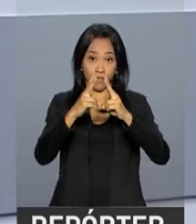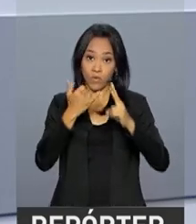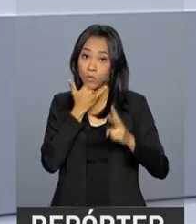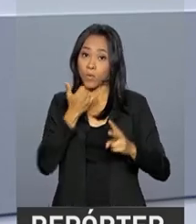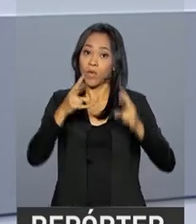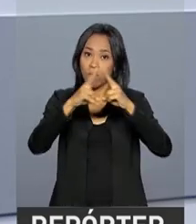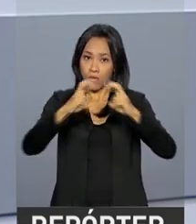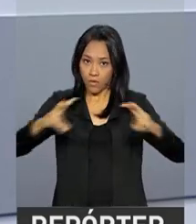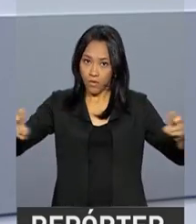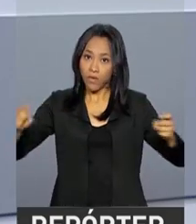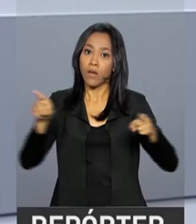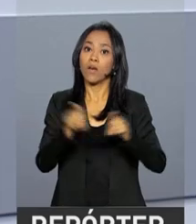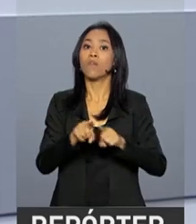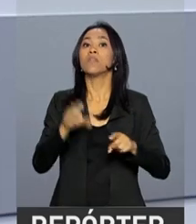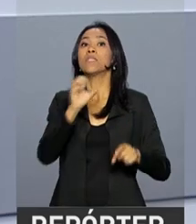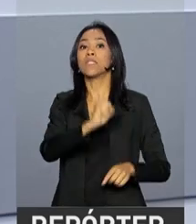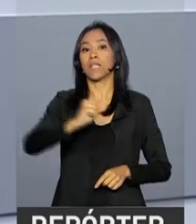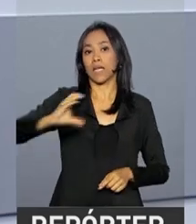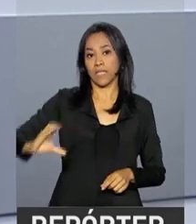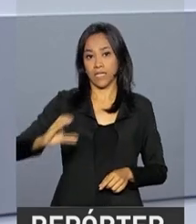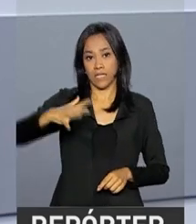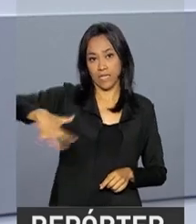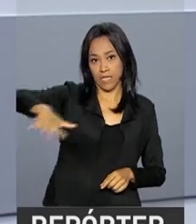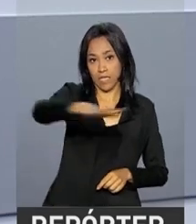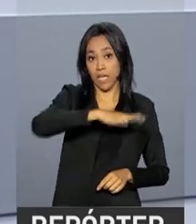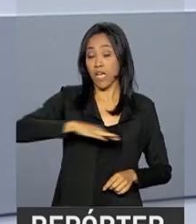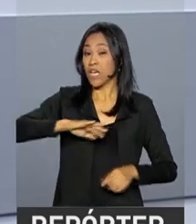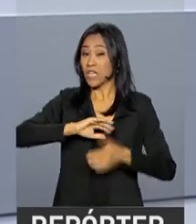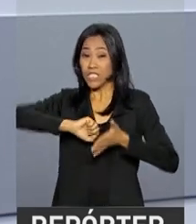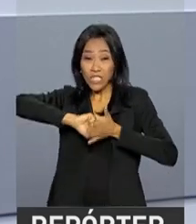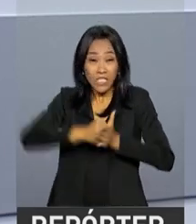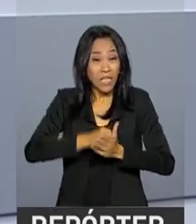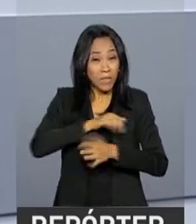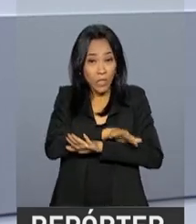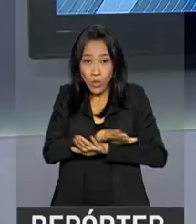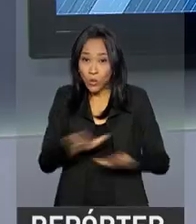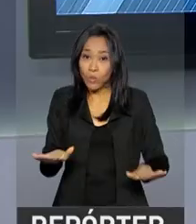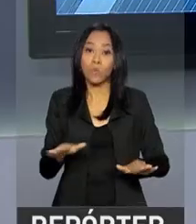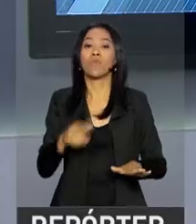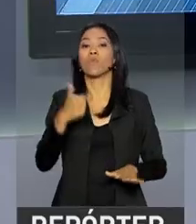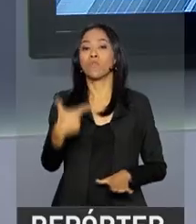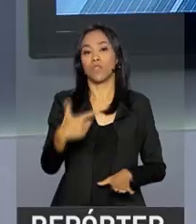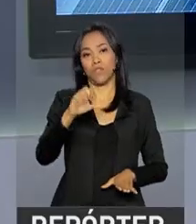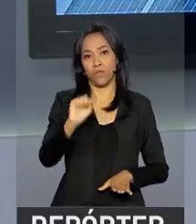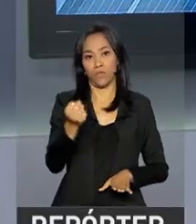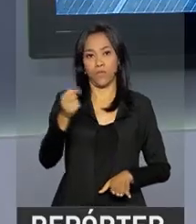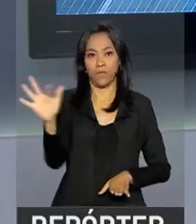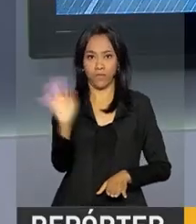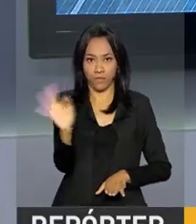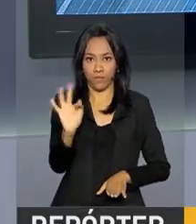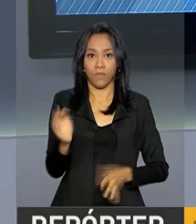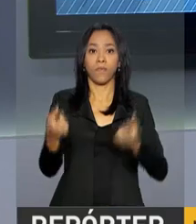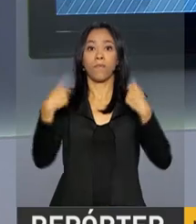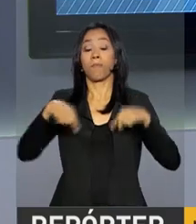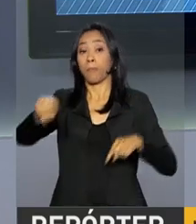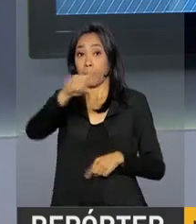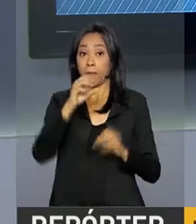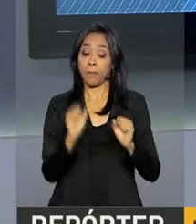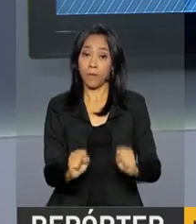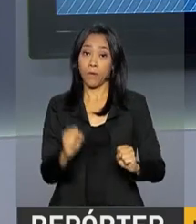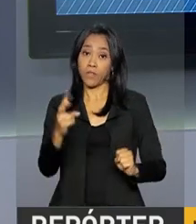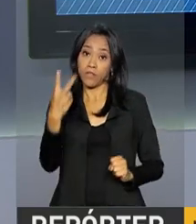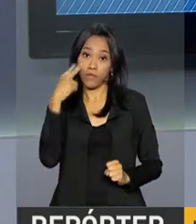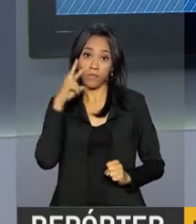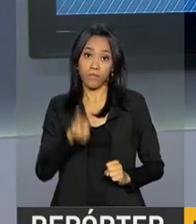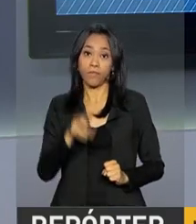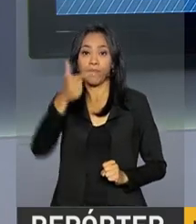Catarina. Nessas cidades, o desligamento total vai ser em 28 de fevereiro. Nós ficamos por aqui. Você pode rever as reportagens